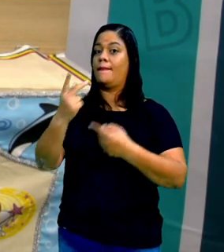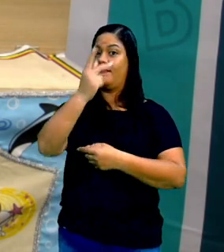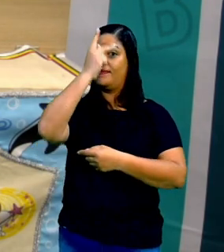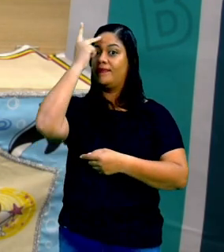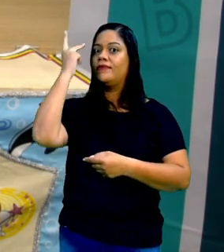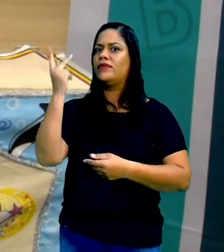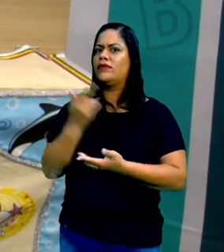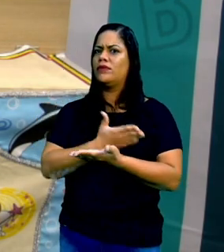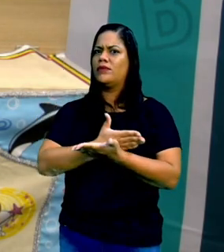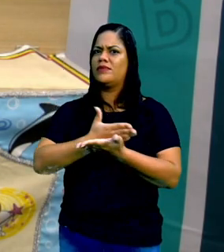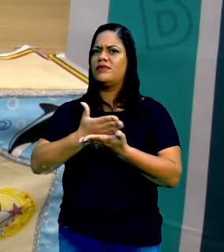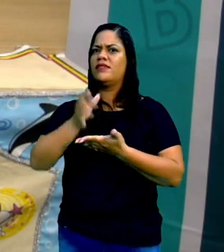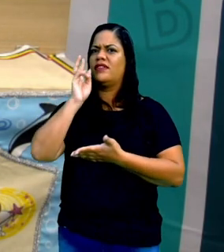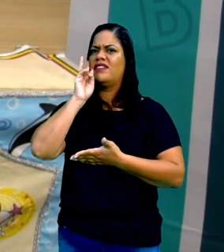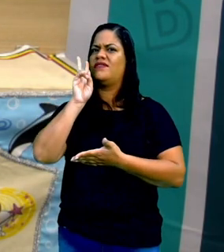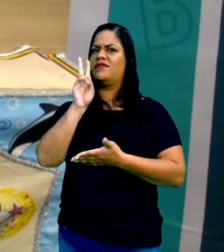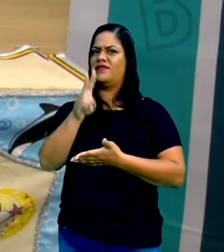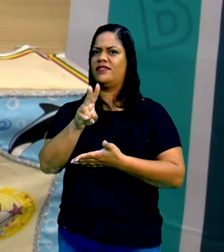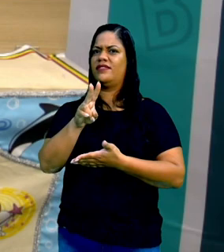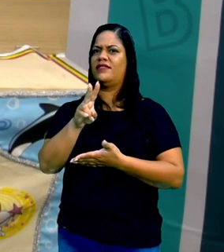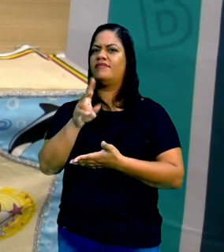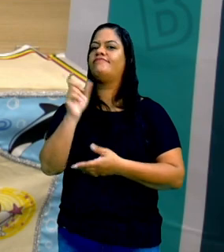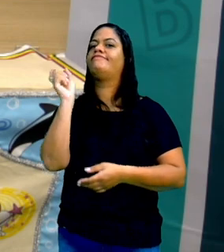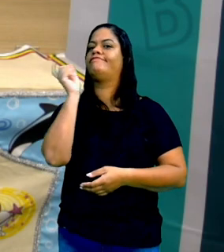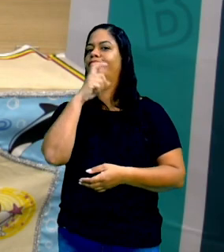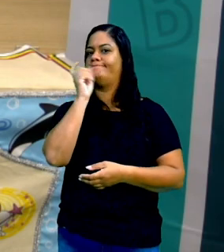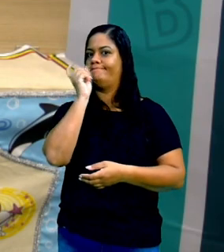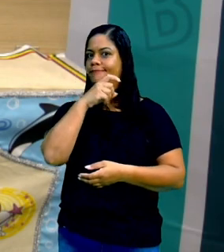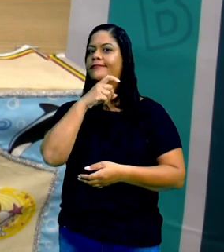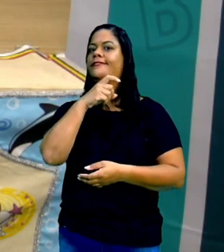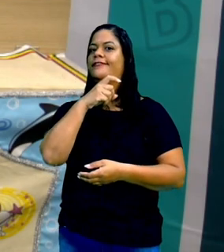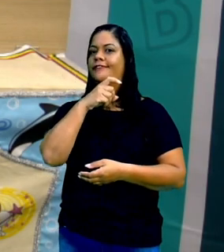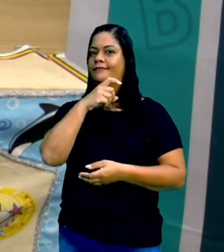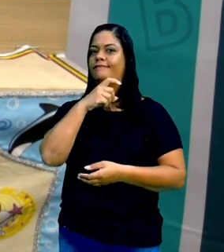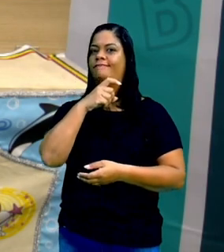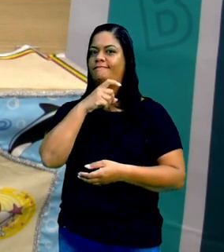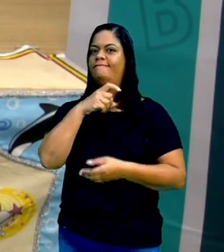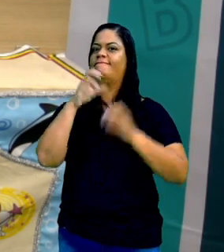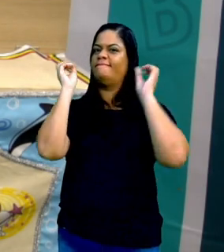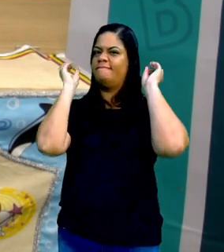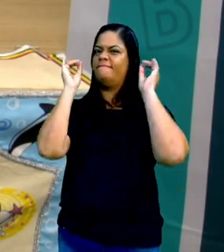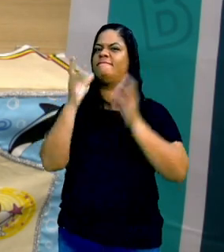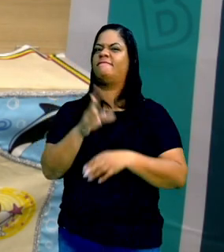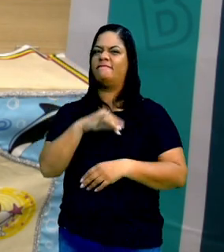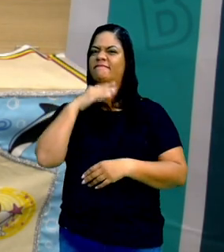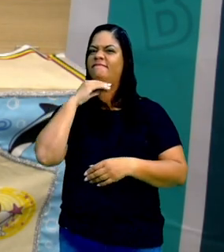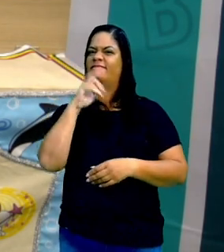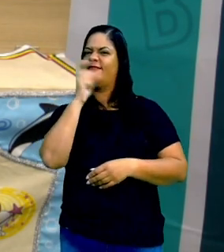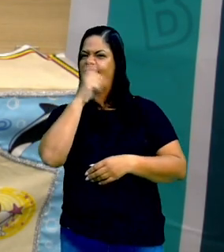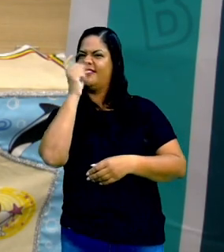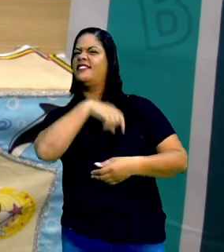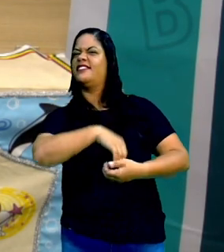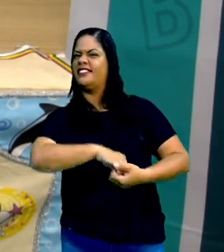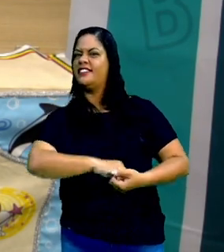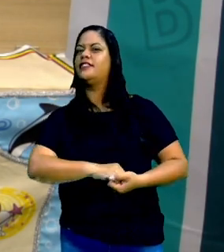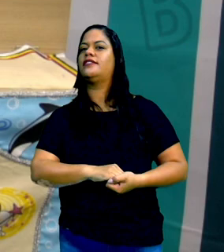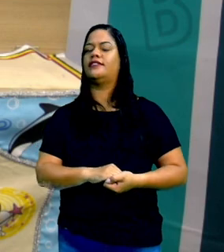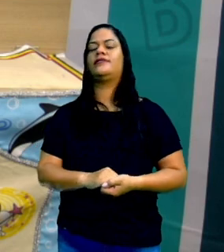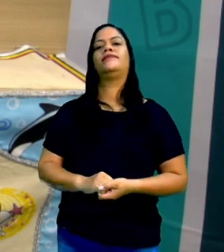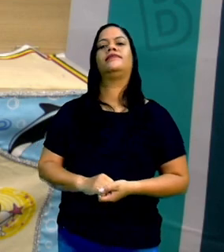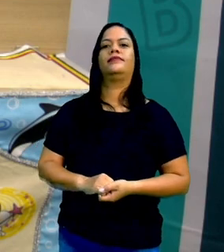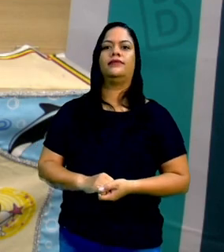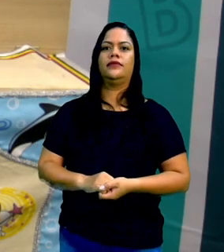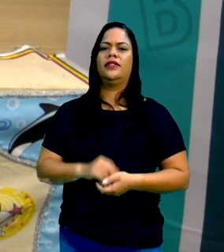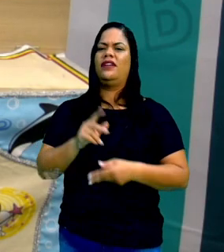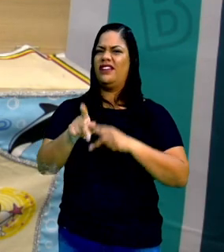pessoas começaram a ver que ele estava mentindo. Ah, esse menino já estava brincando com a cara de gente. Justamente,